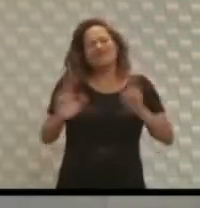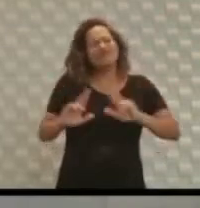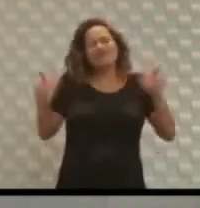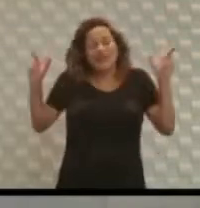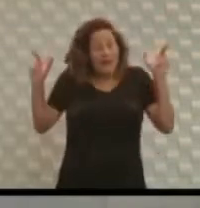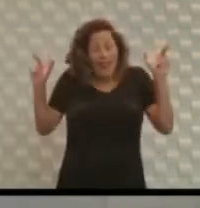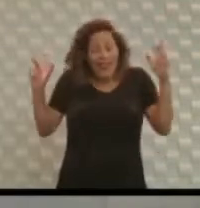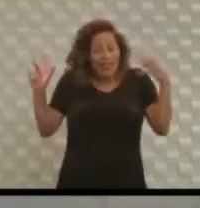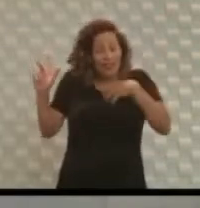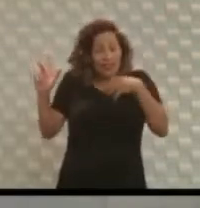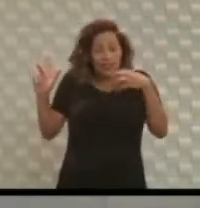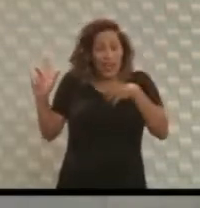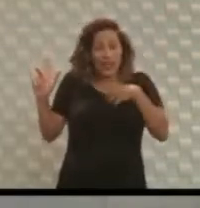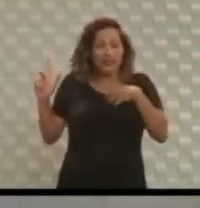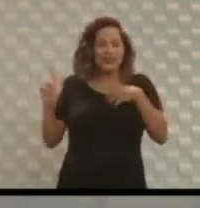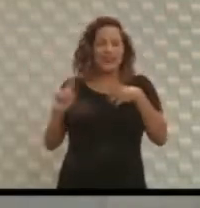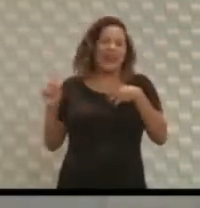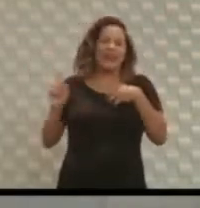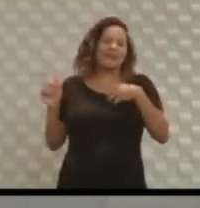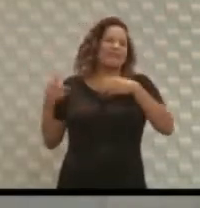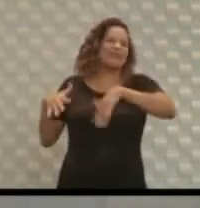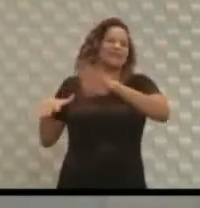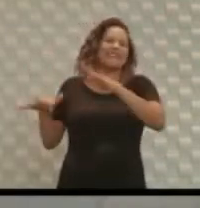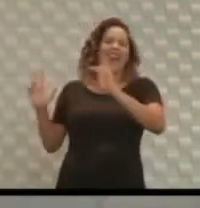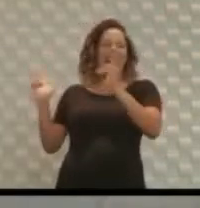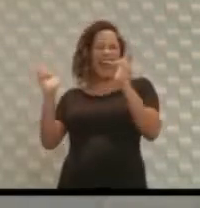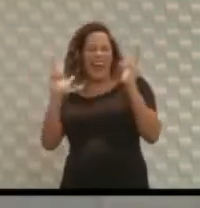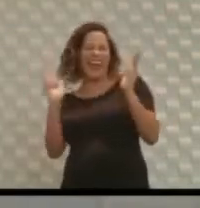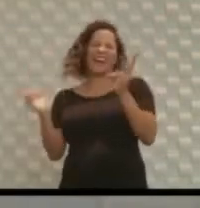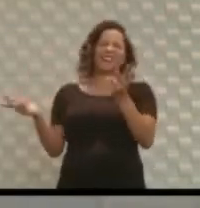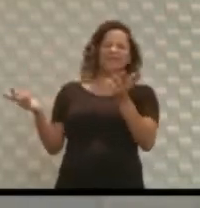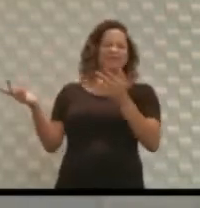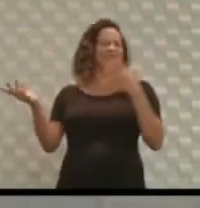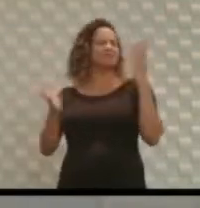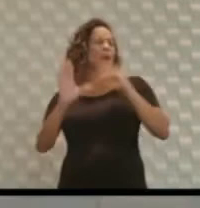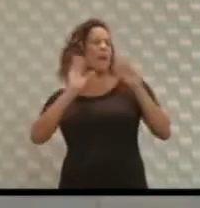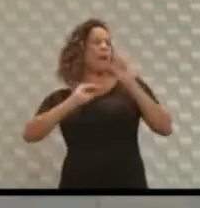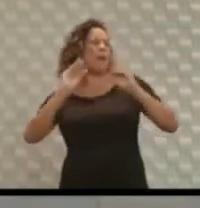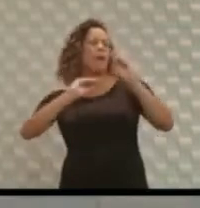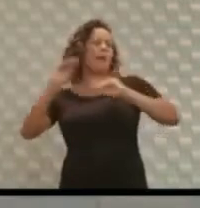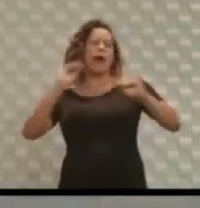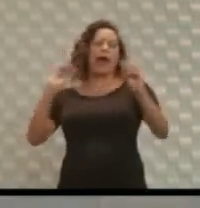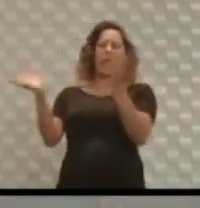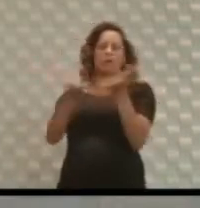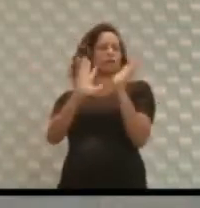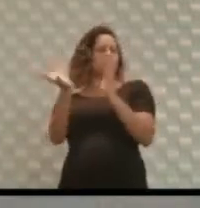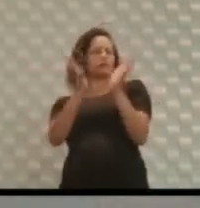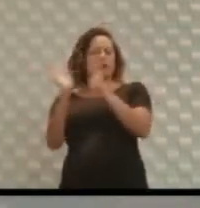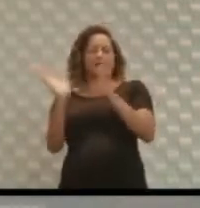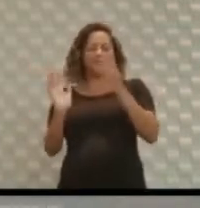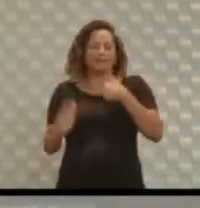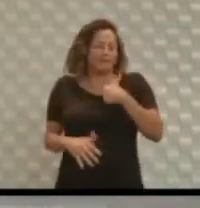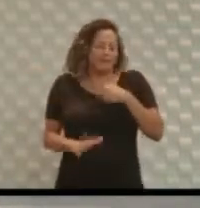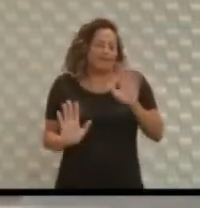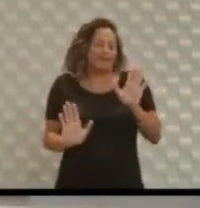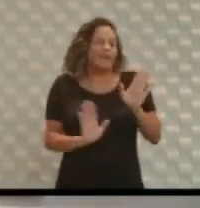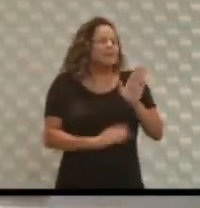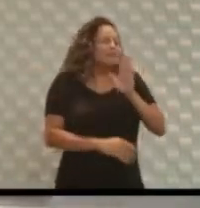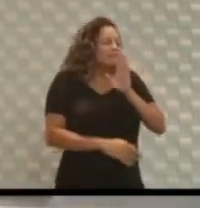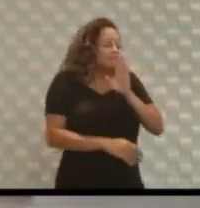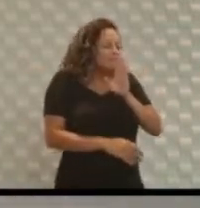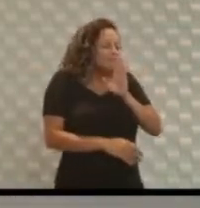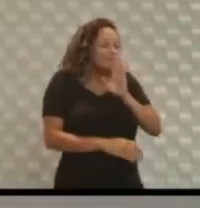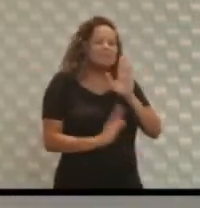completamente diferente. Ele é extrovertido, né? Gosta de paroleiro, gosta de falar. E eu já sou mais